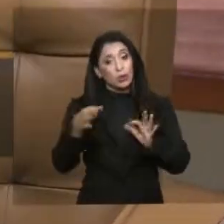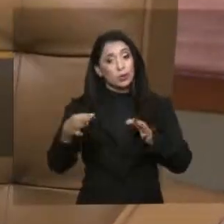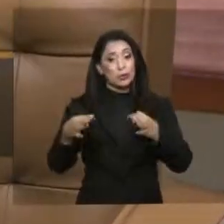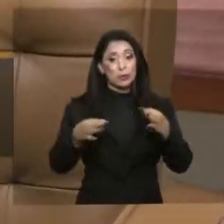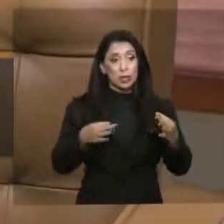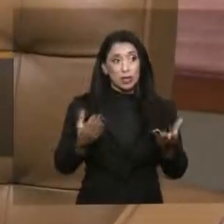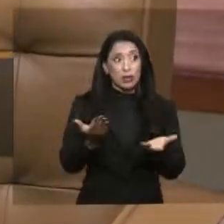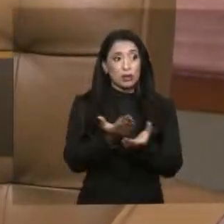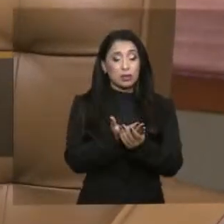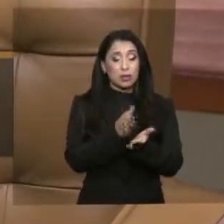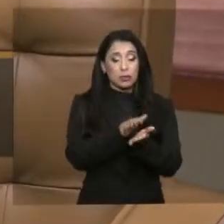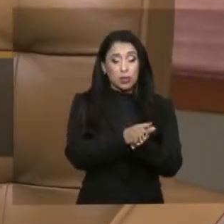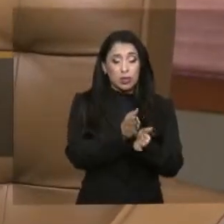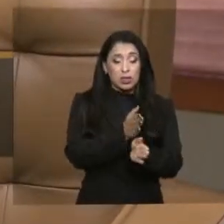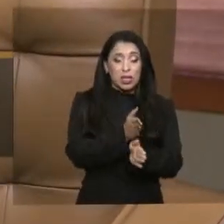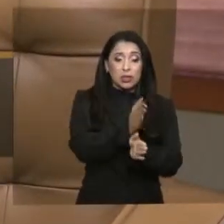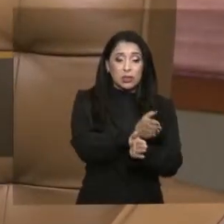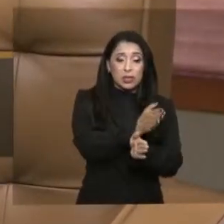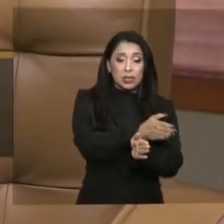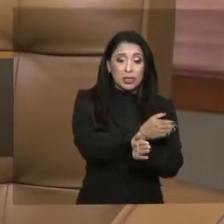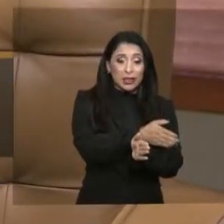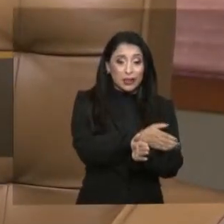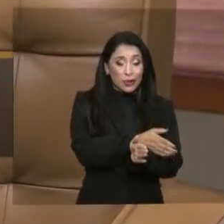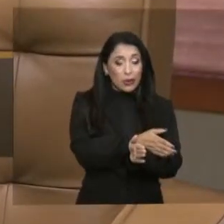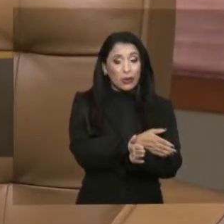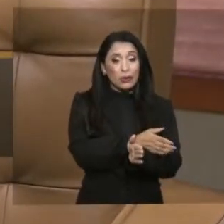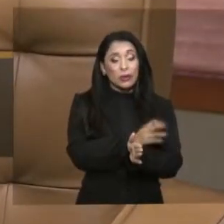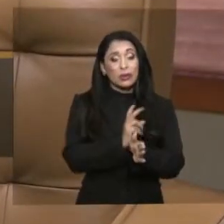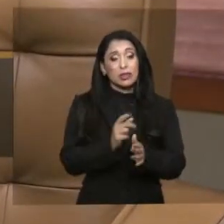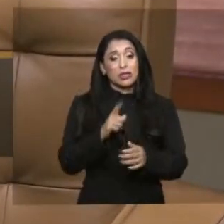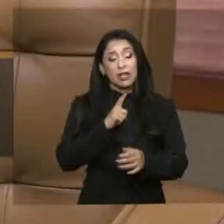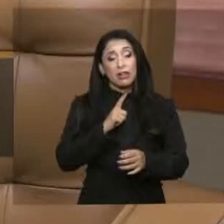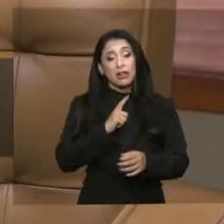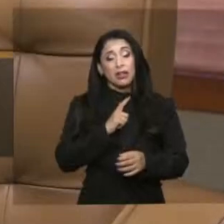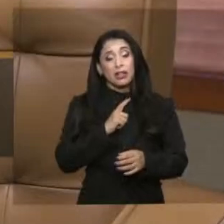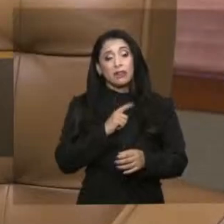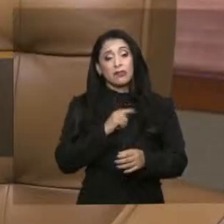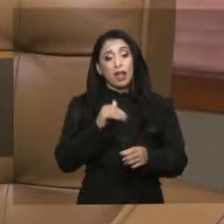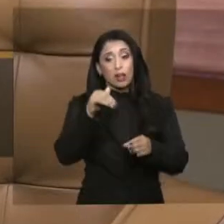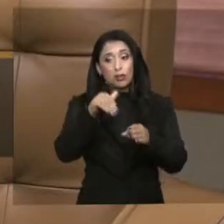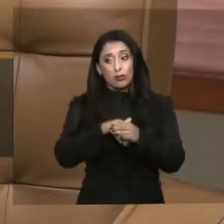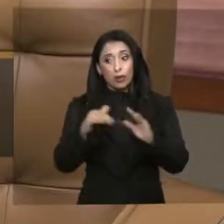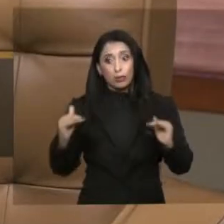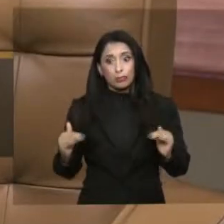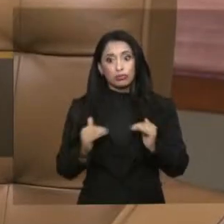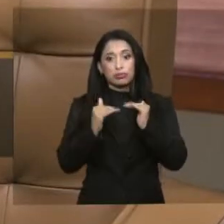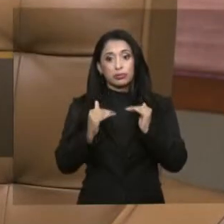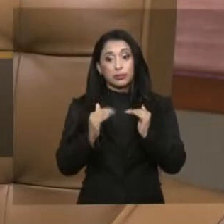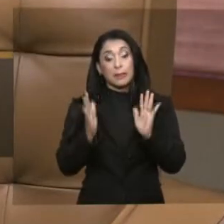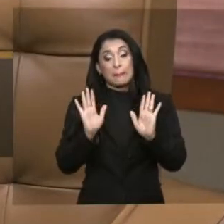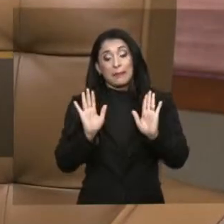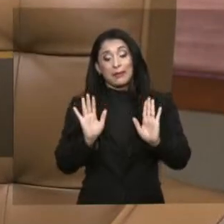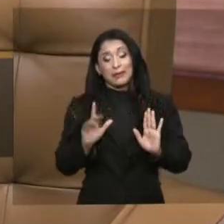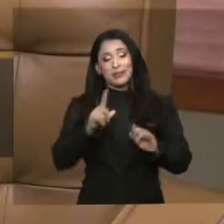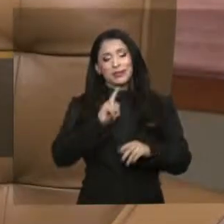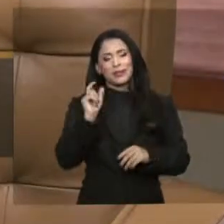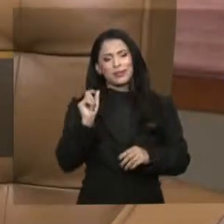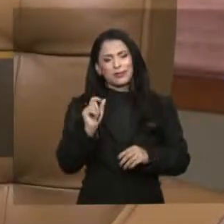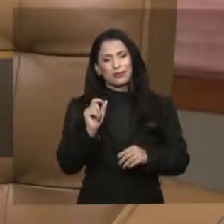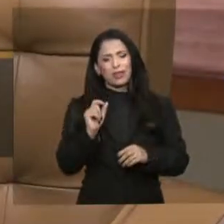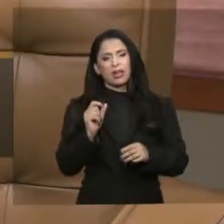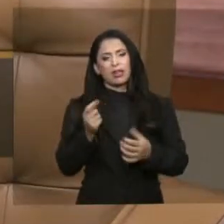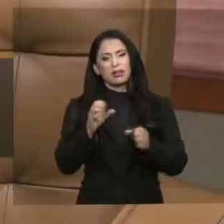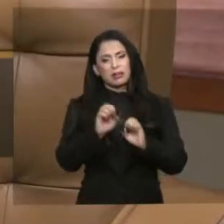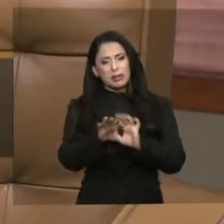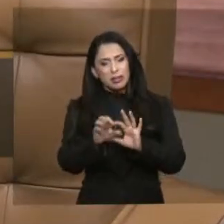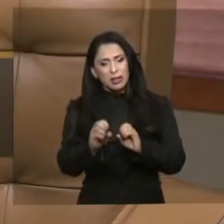encontrar precedentes em relação à questão do empate, e, por exemplo, lições muito claras